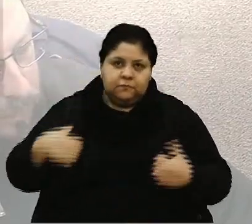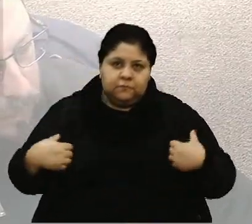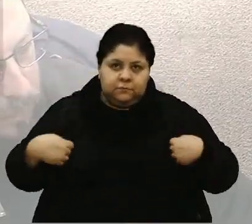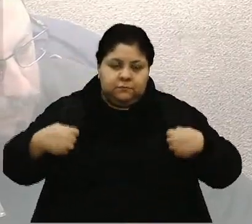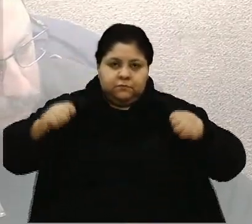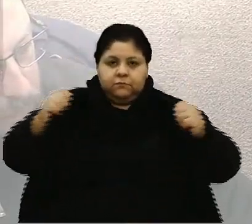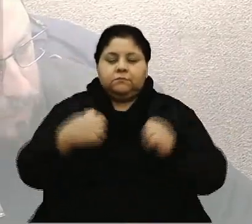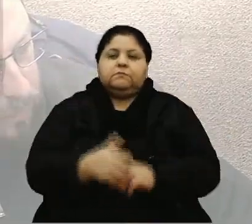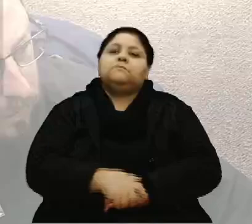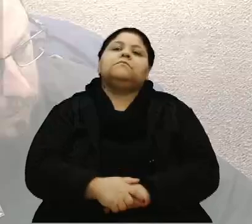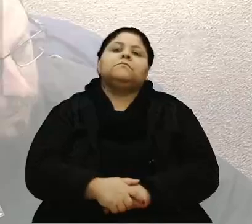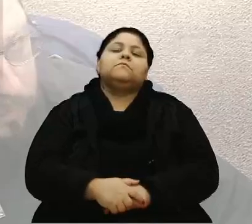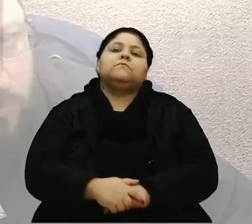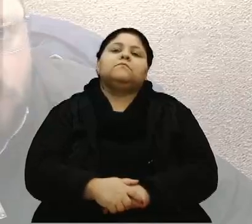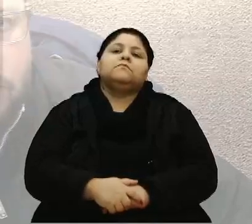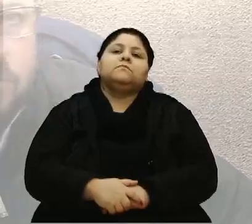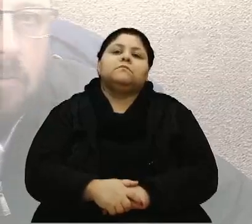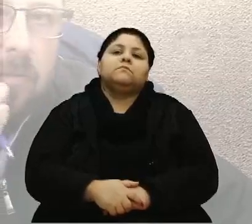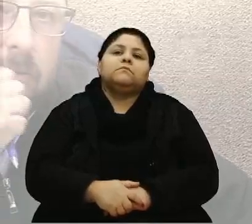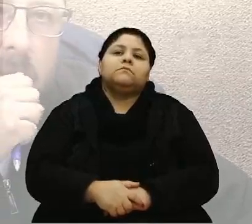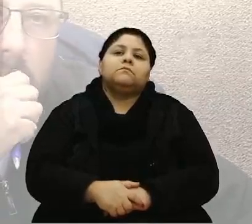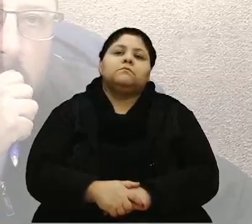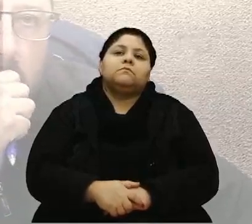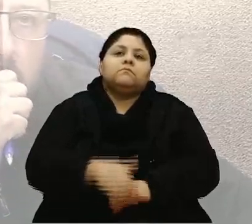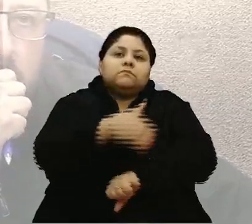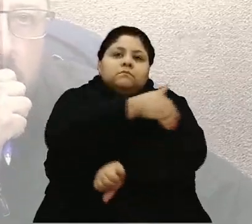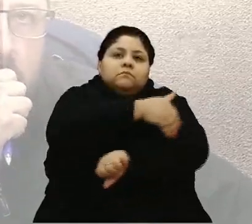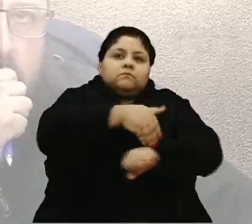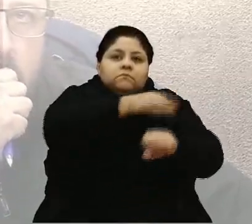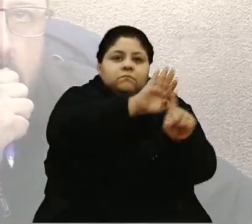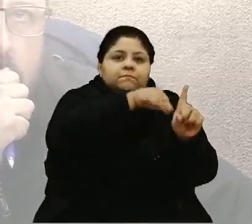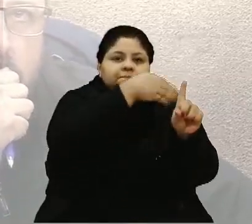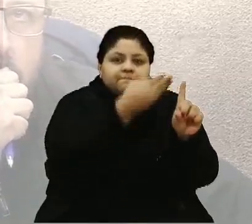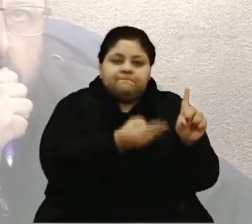por fazer dessa rua essa homenagem